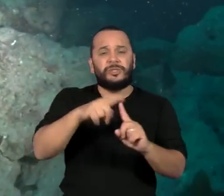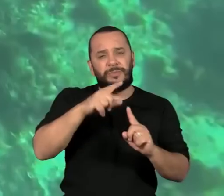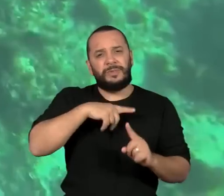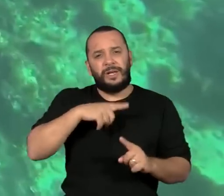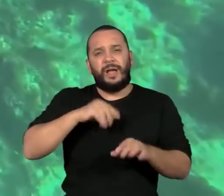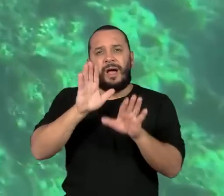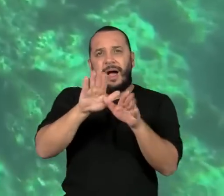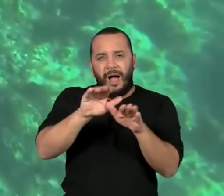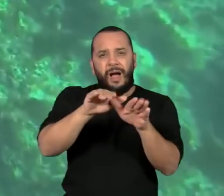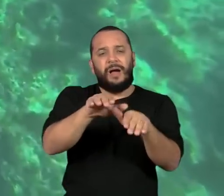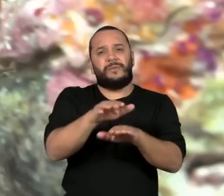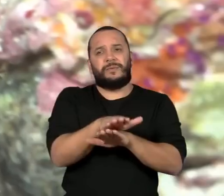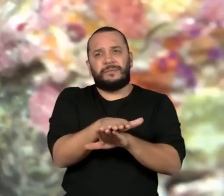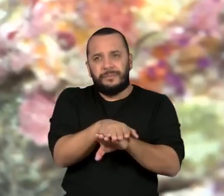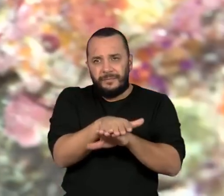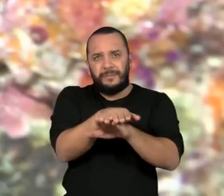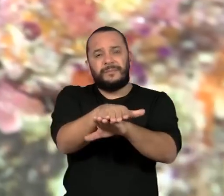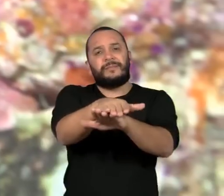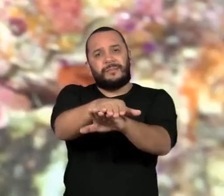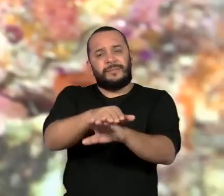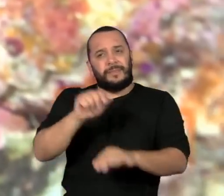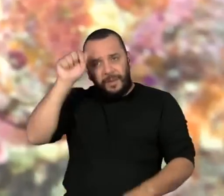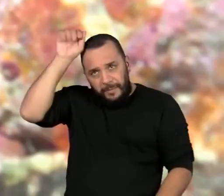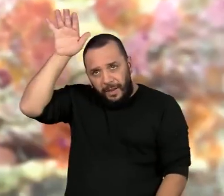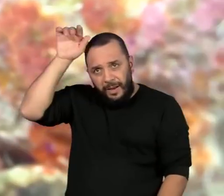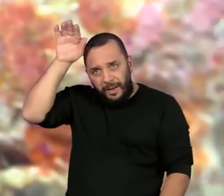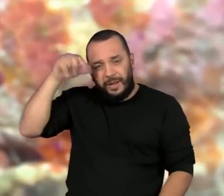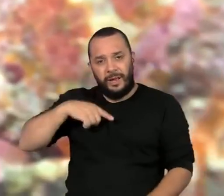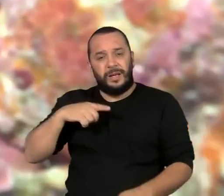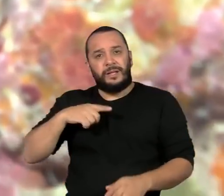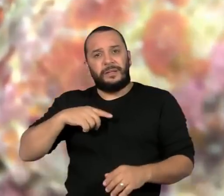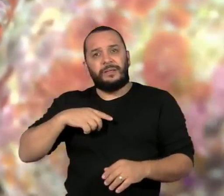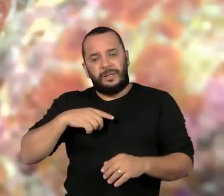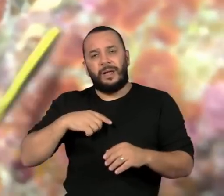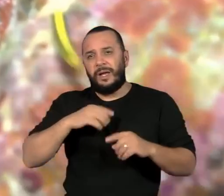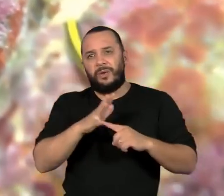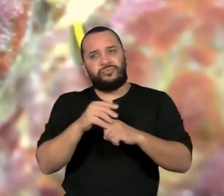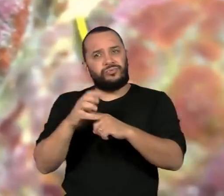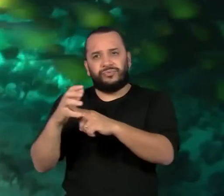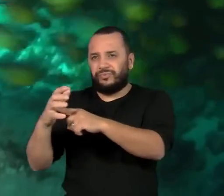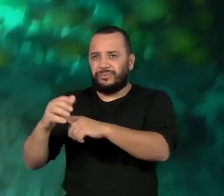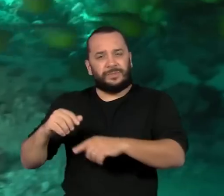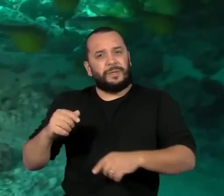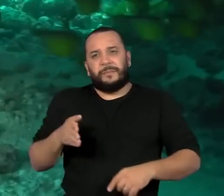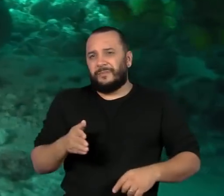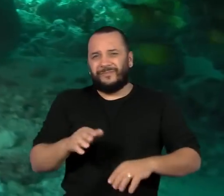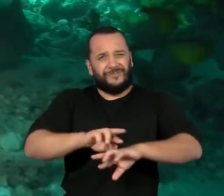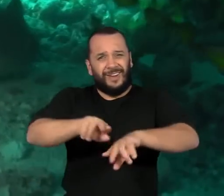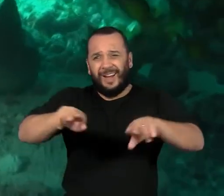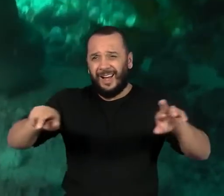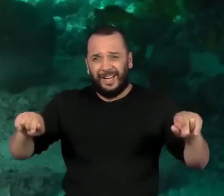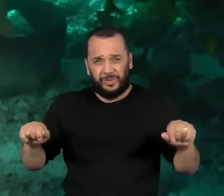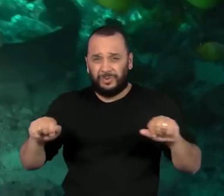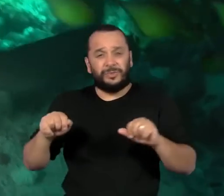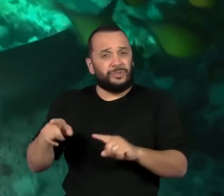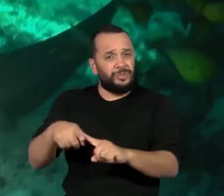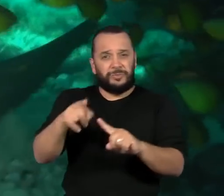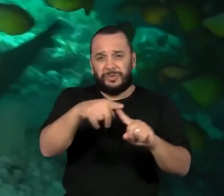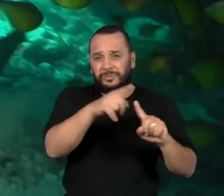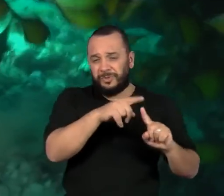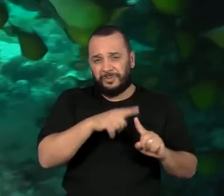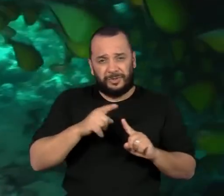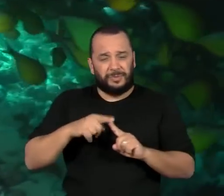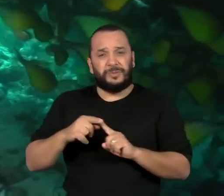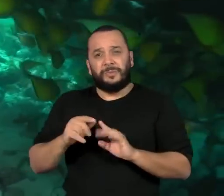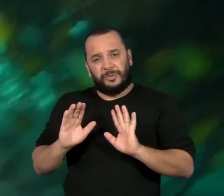moluscos, tartarugas, peixes e corais de toda a região de Abrolhos. A pesquisa concluiu que, embora